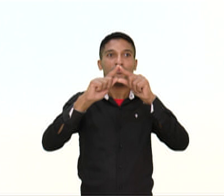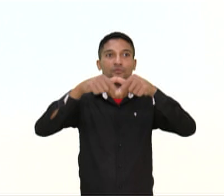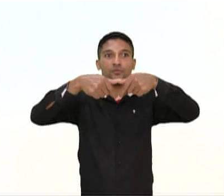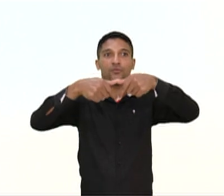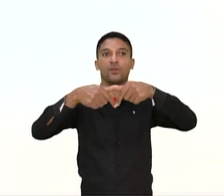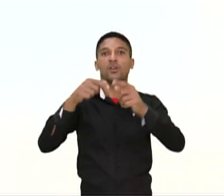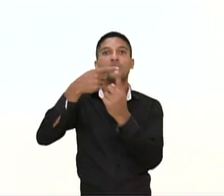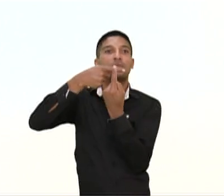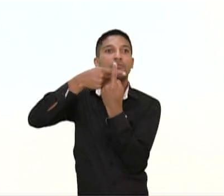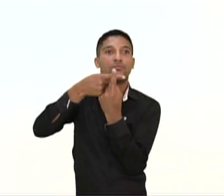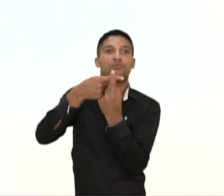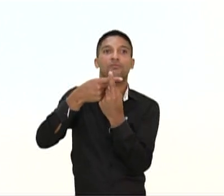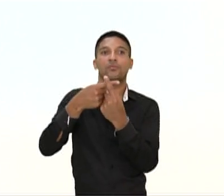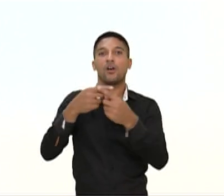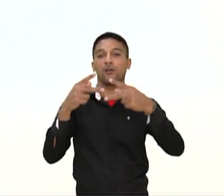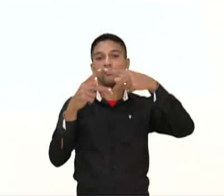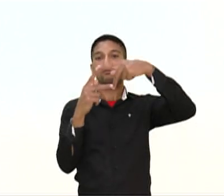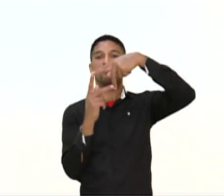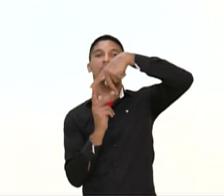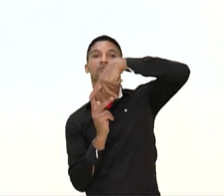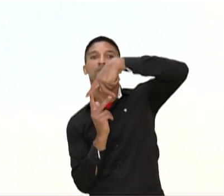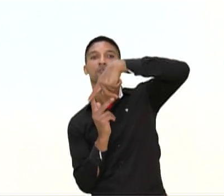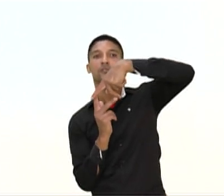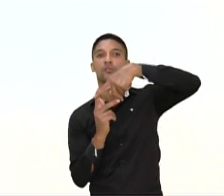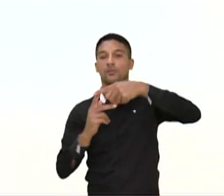é convexo. Tempinho para você.